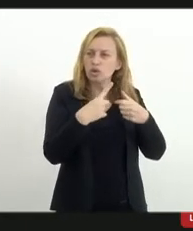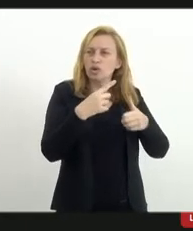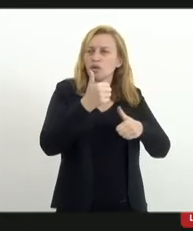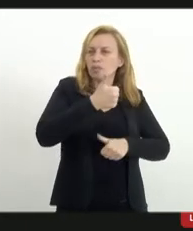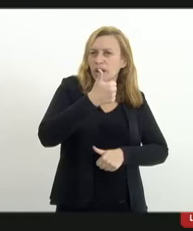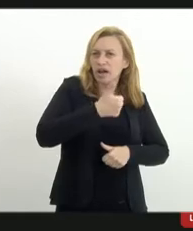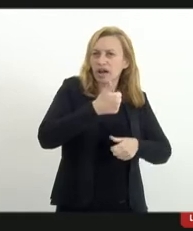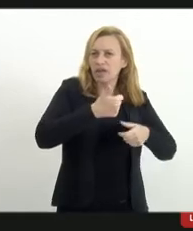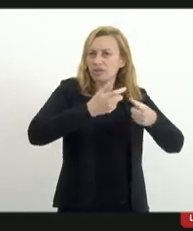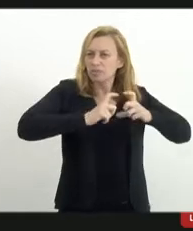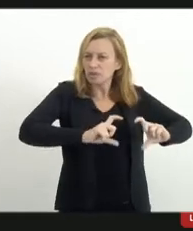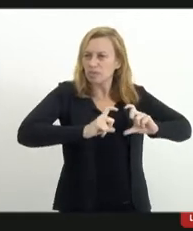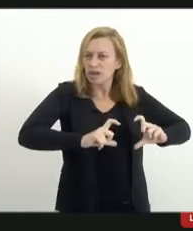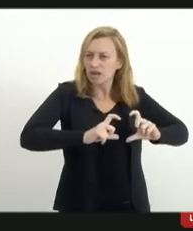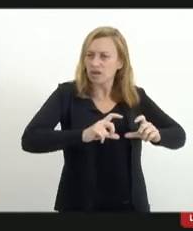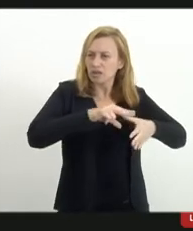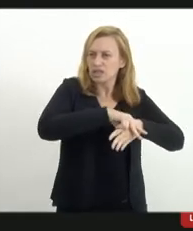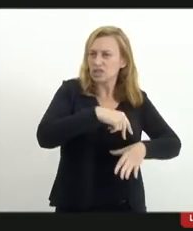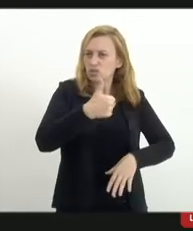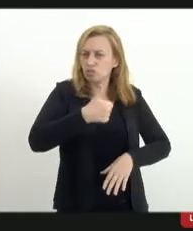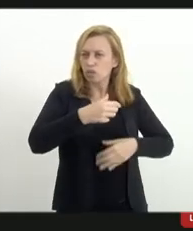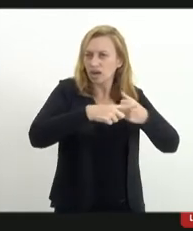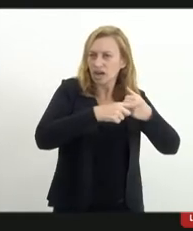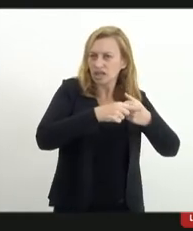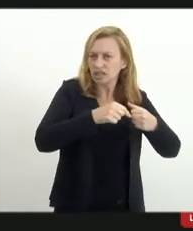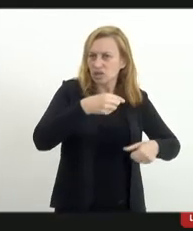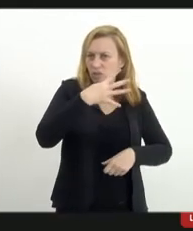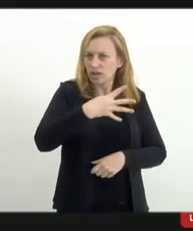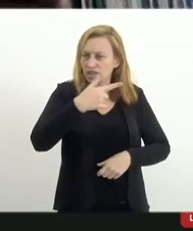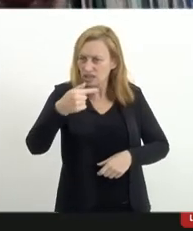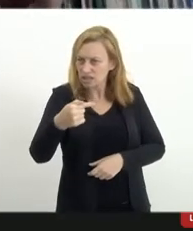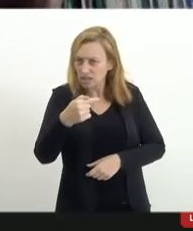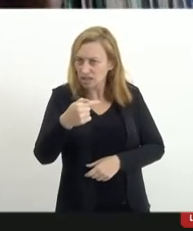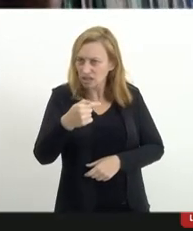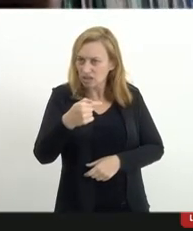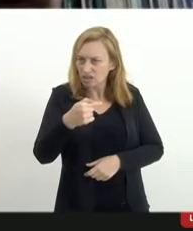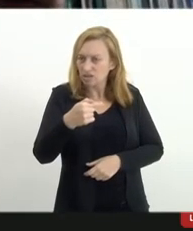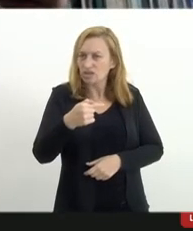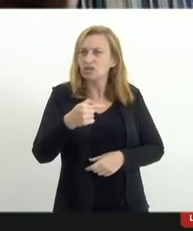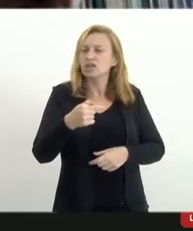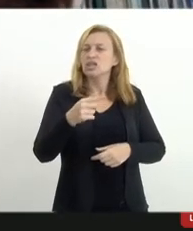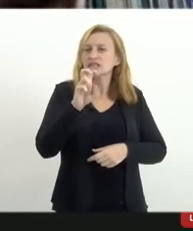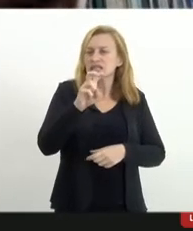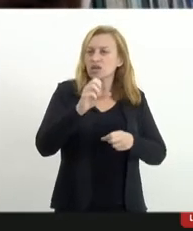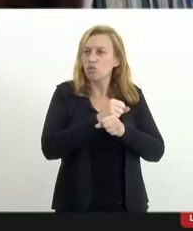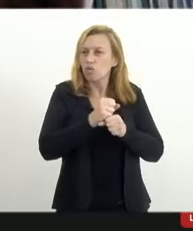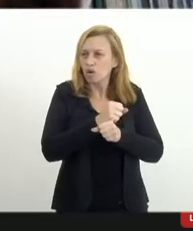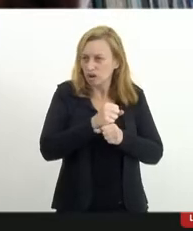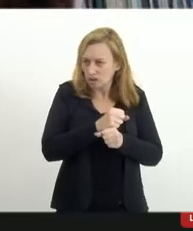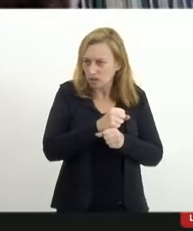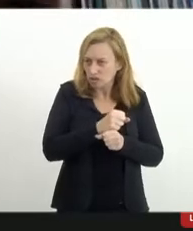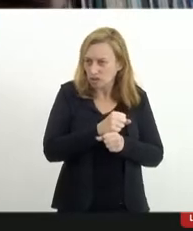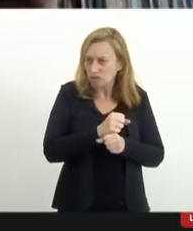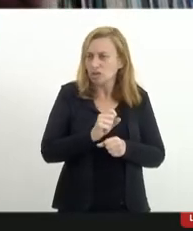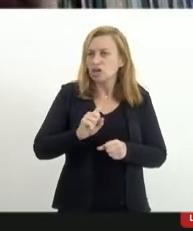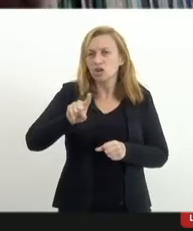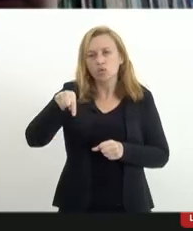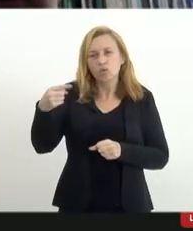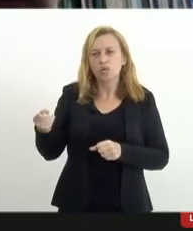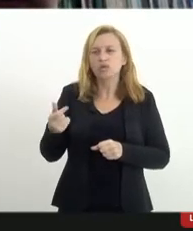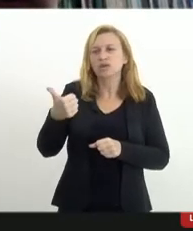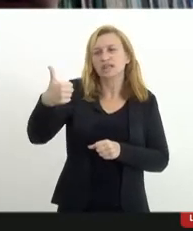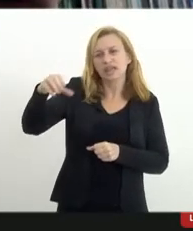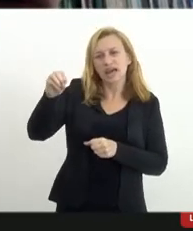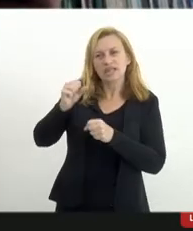e o inciso 1, salvo engano, do artigo 47. O parágrafo 1º fala em 5 anos e o inciso 1 fala em 10 anos. E